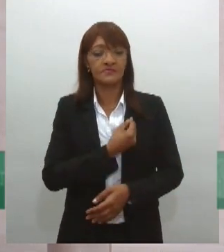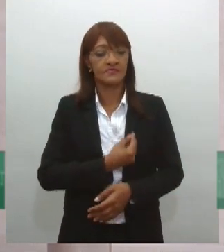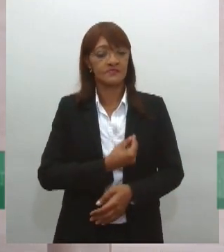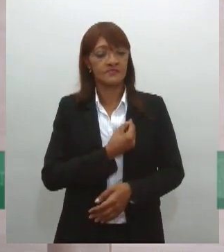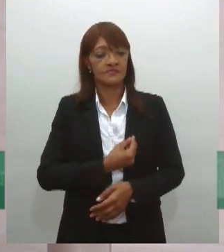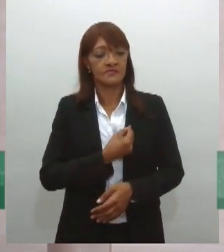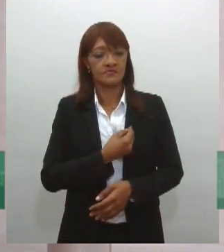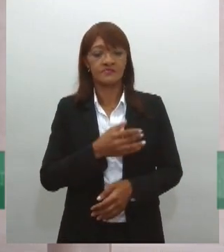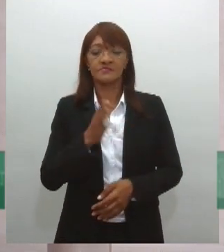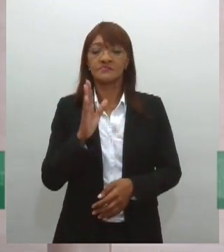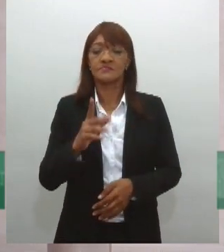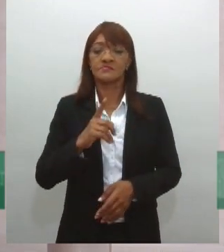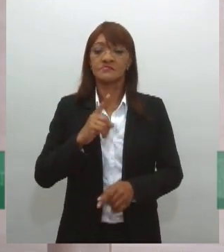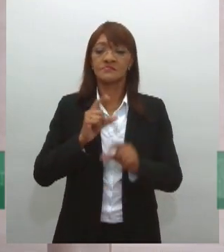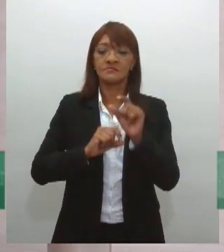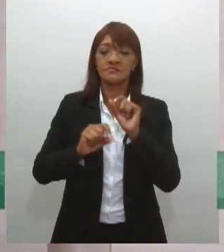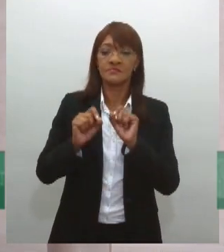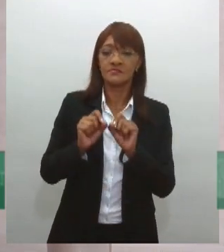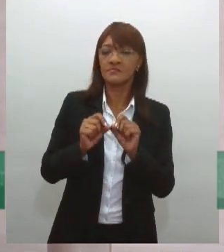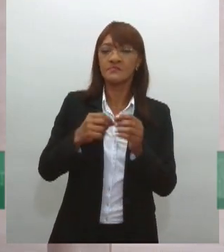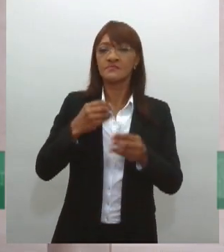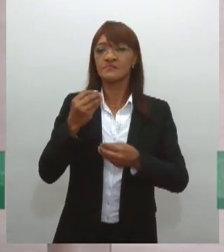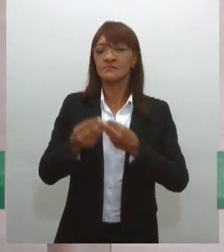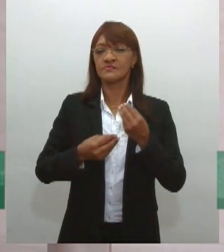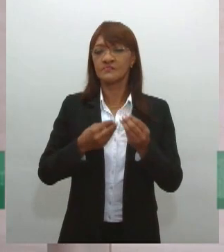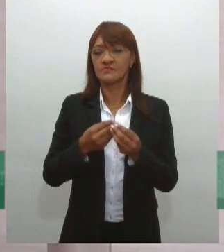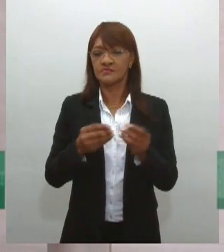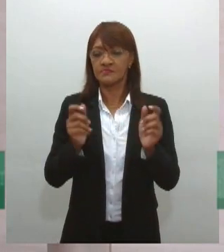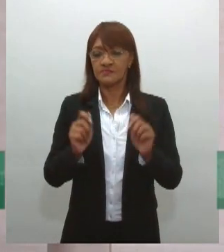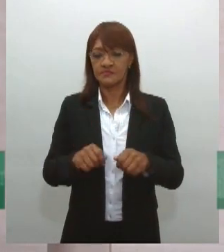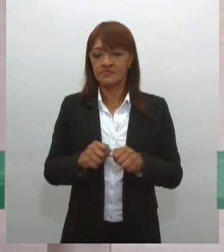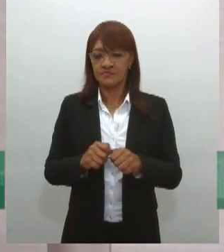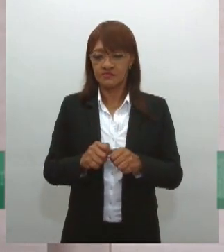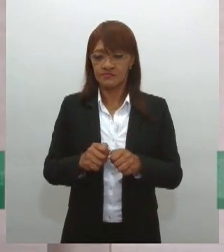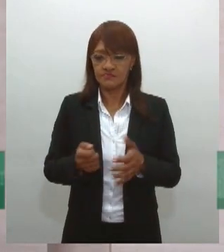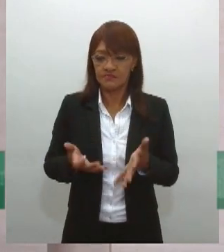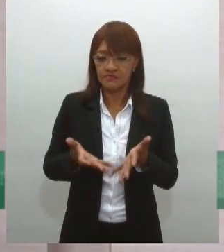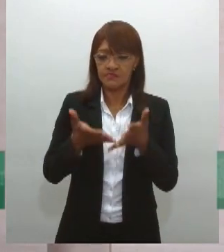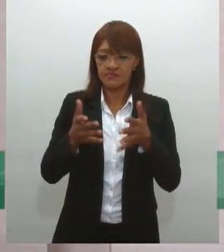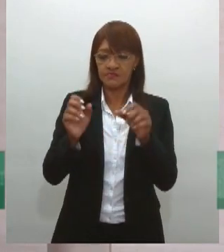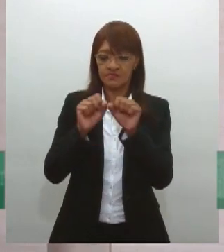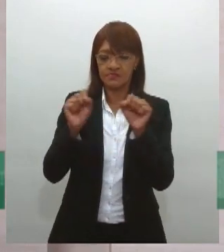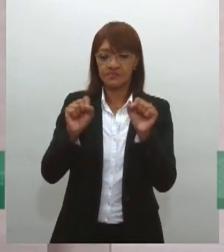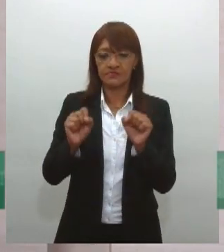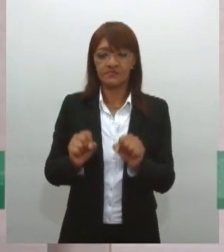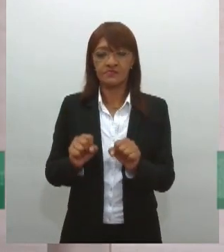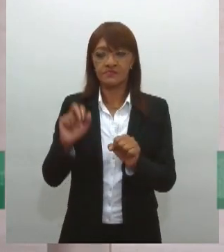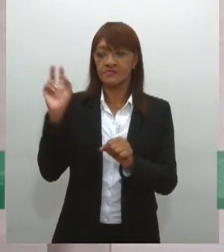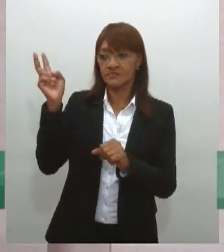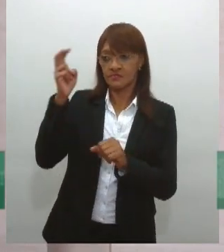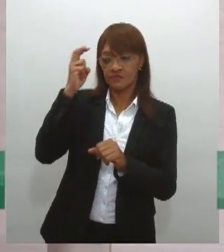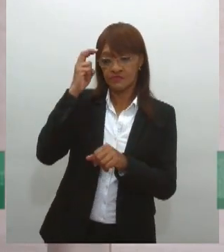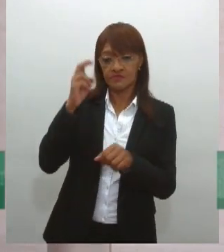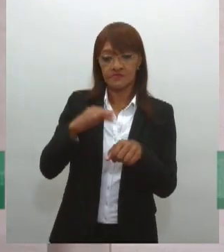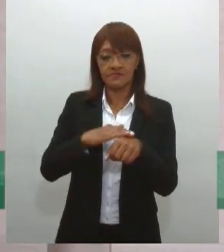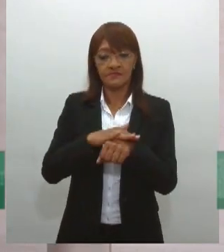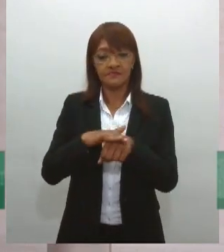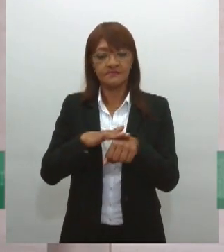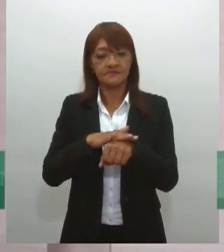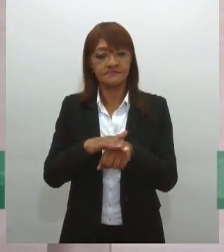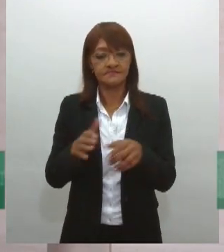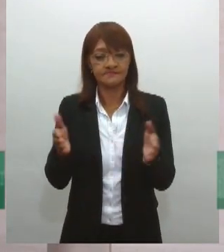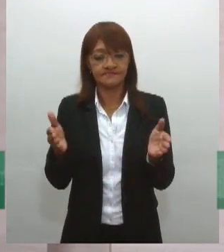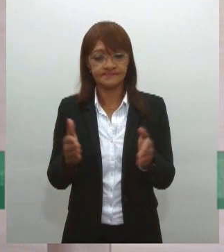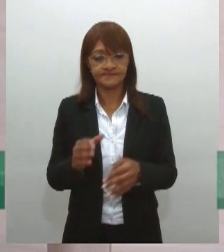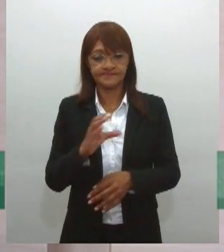e como que ele vai impulsionar a implementação do Sistema Nacional de Cultura, a gente conversa com a coordenadora do escritório